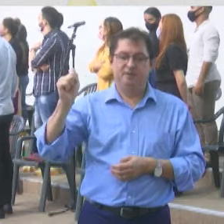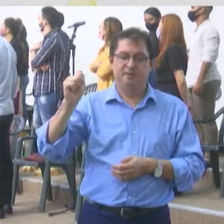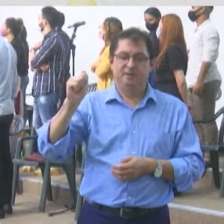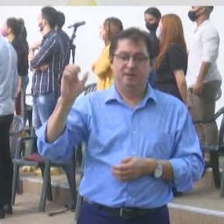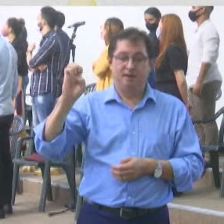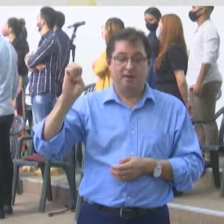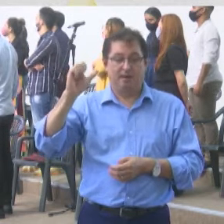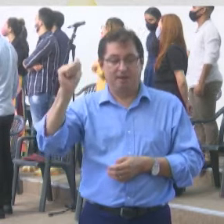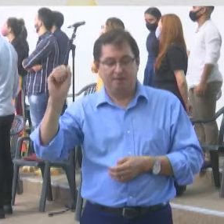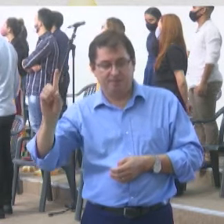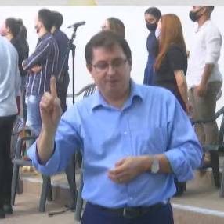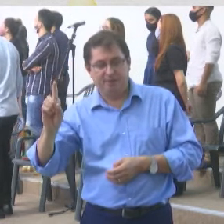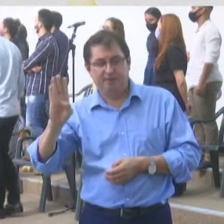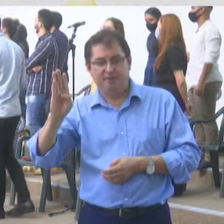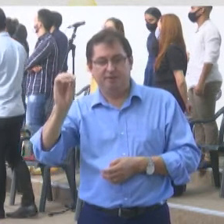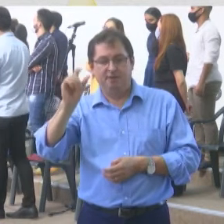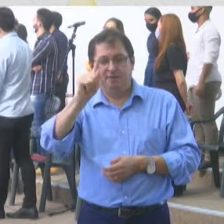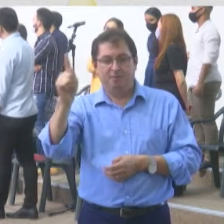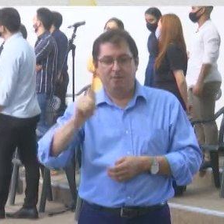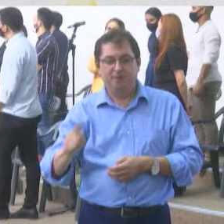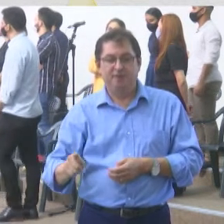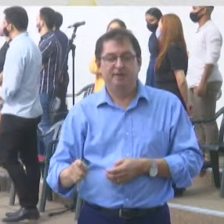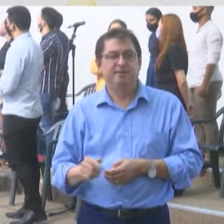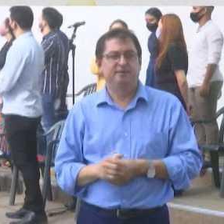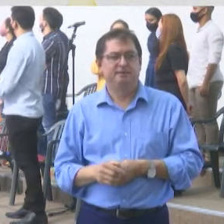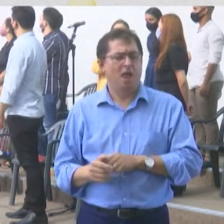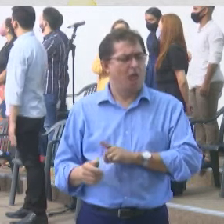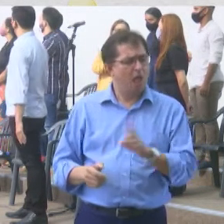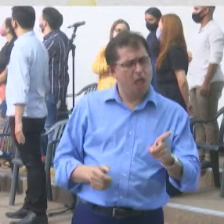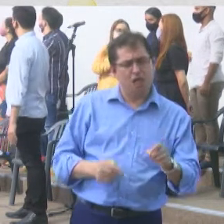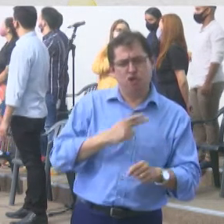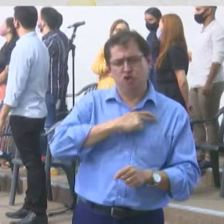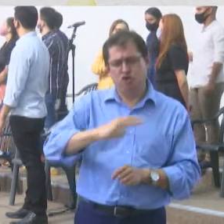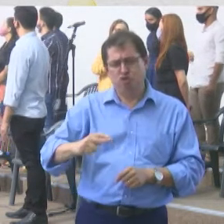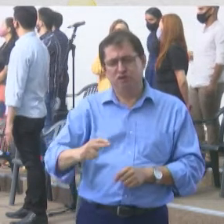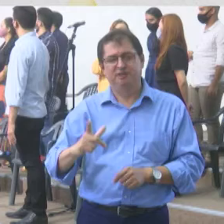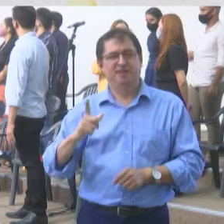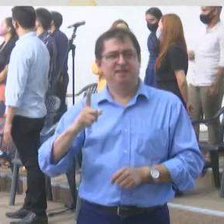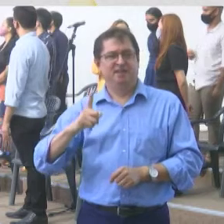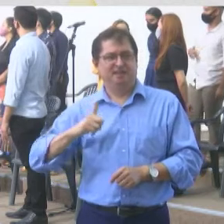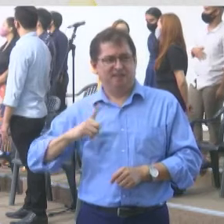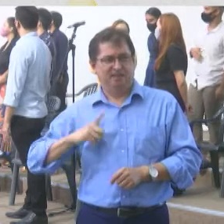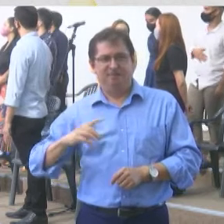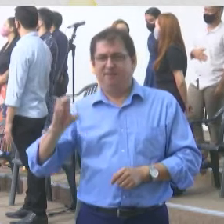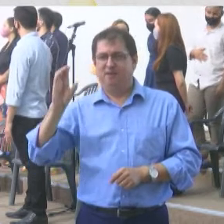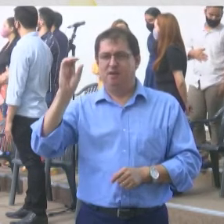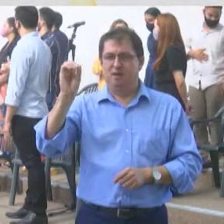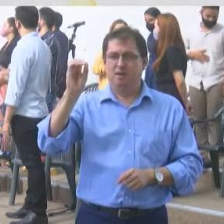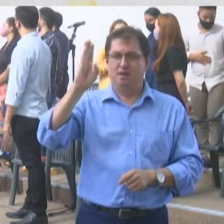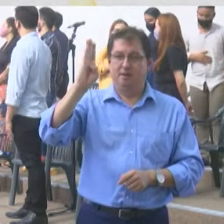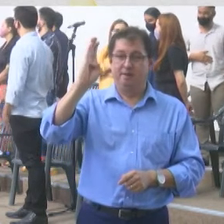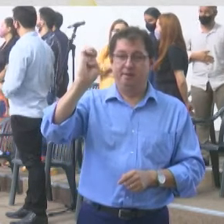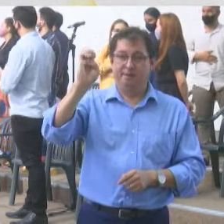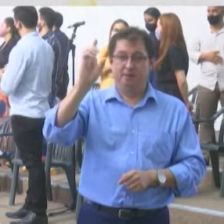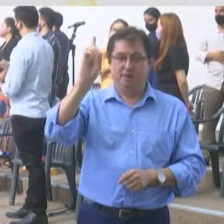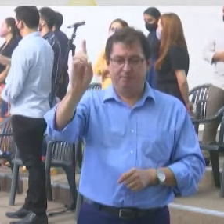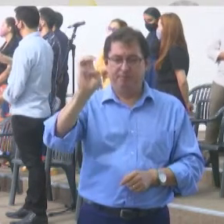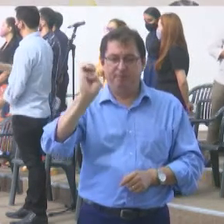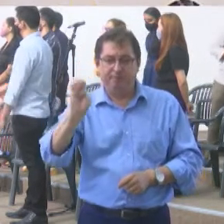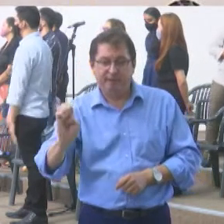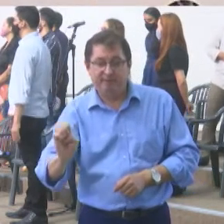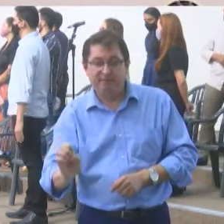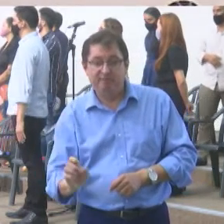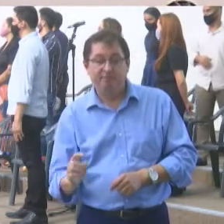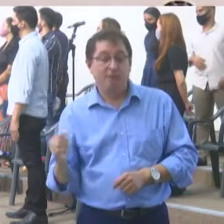Salmão gerou de Raabe a Boaz. Lembra de Raabe que nós estudamos em Josué? Lembra? Da prostituta? Da mulher fora